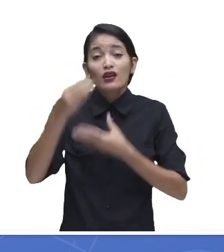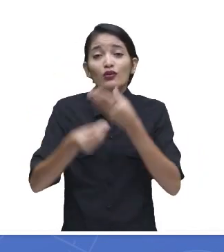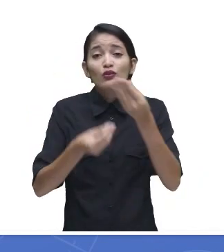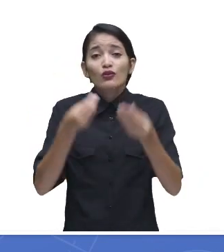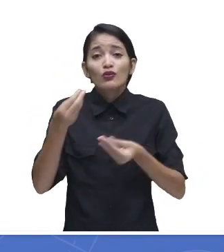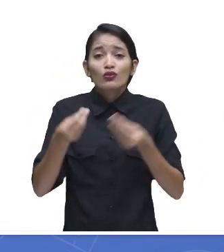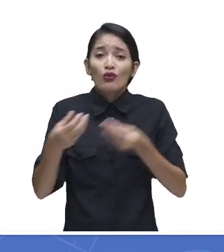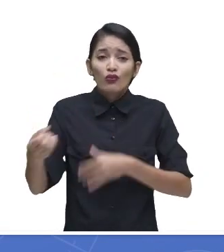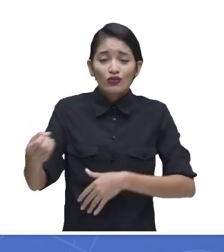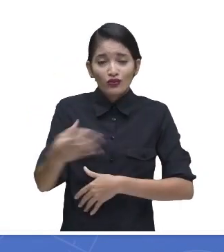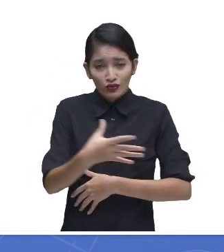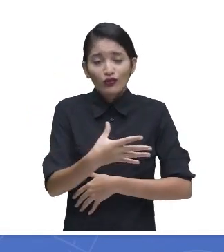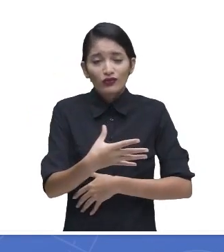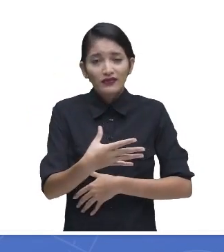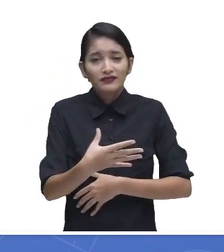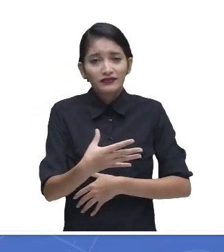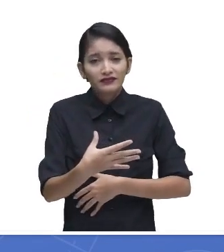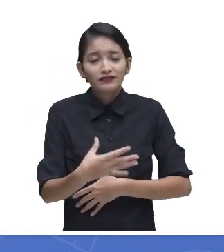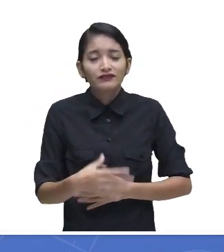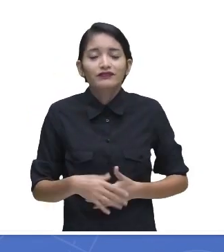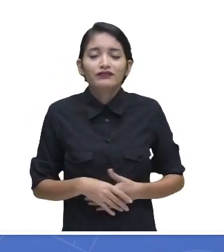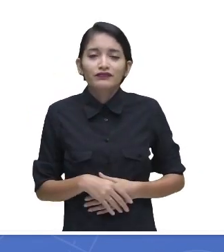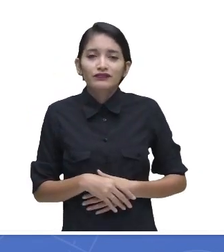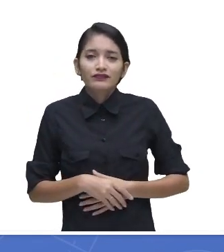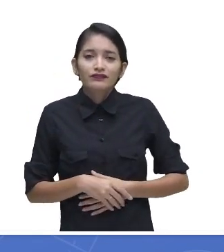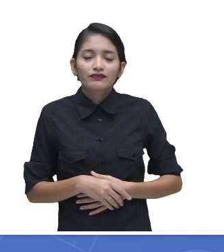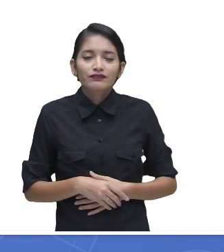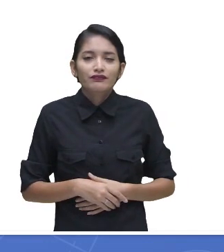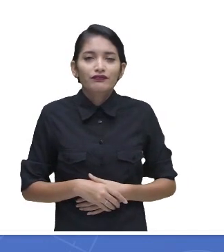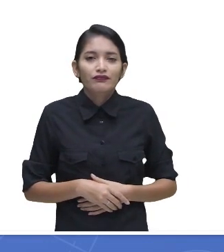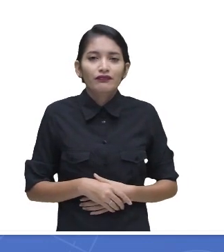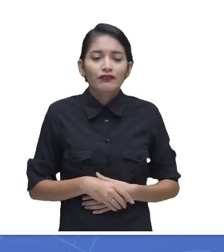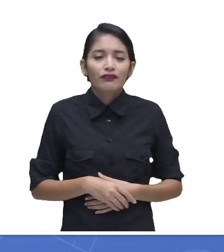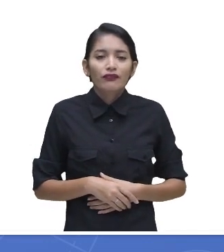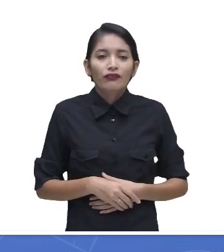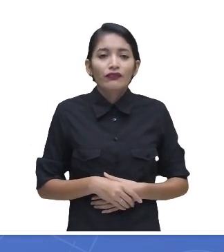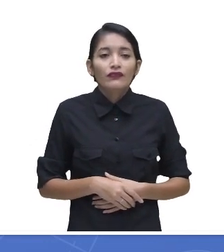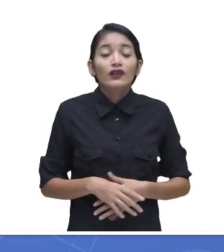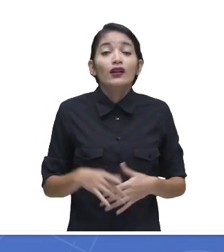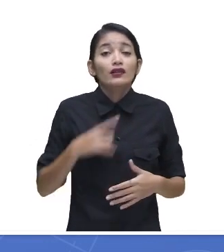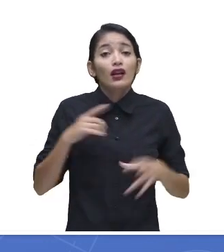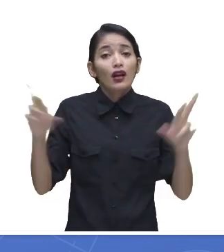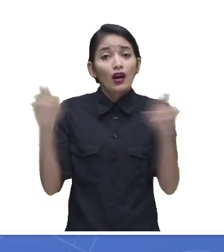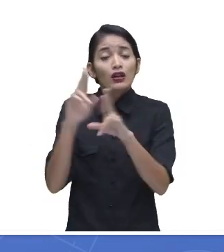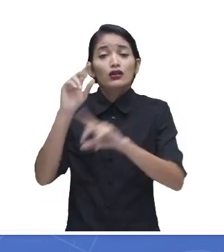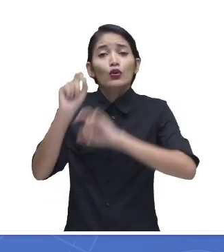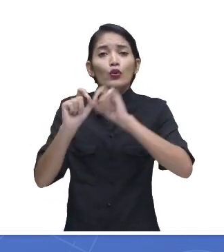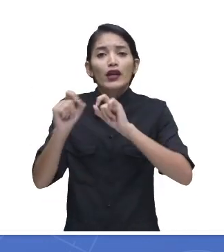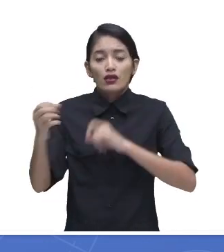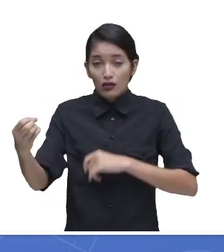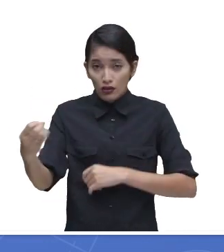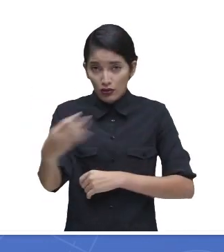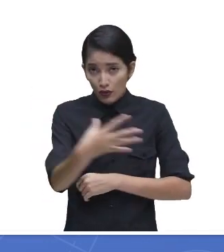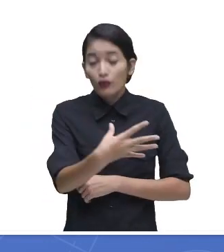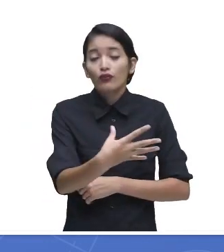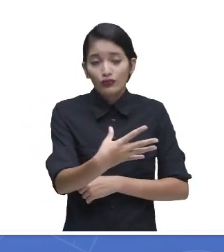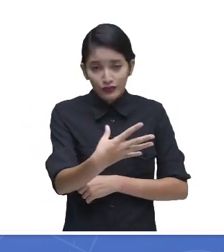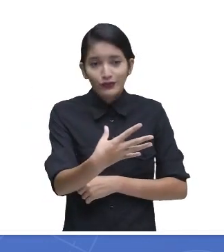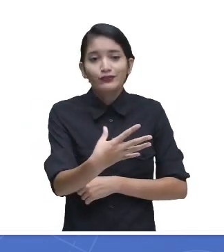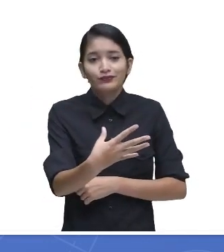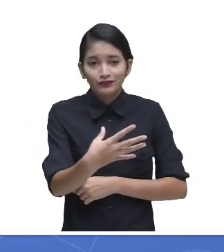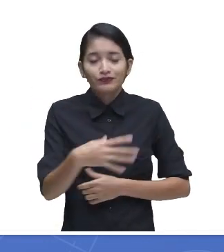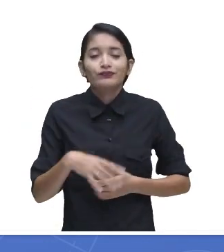na modernidade, que é o assunto da nossa aula. Ela está relacionada ao novo, né? Pode estar relacionada ao